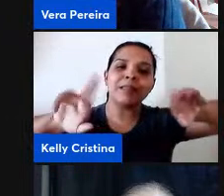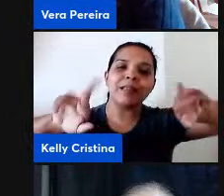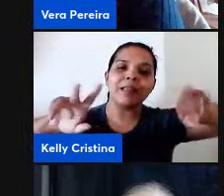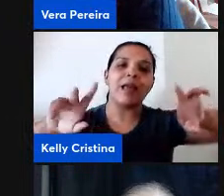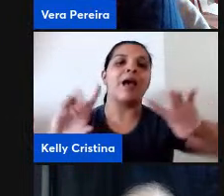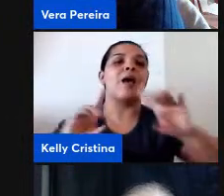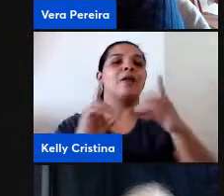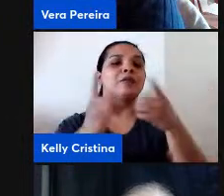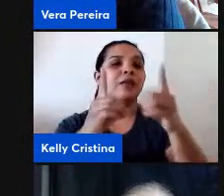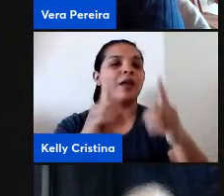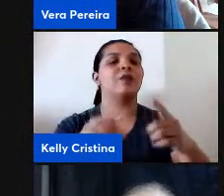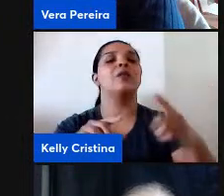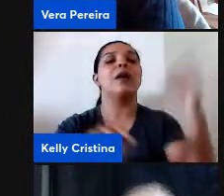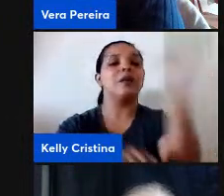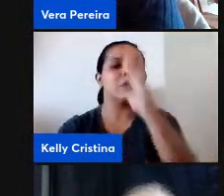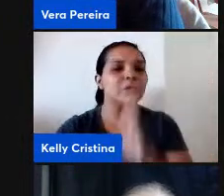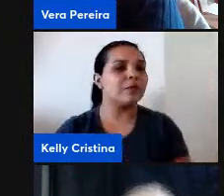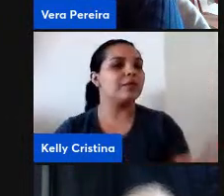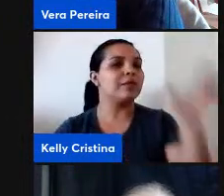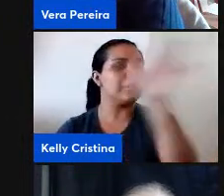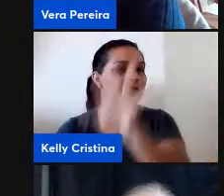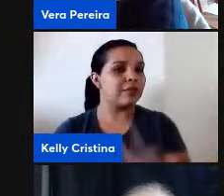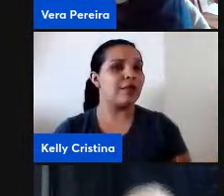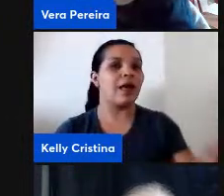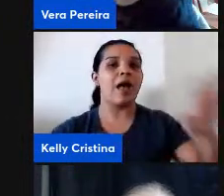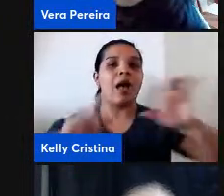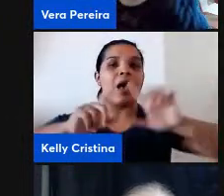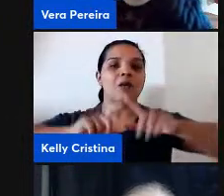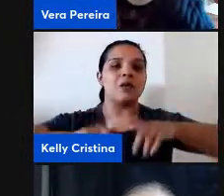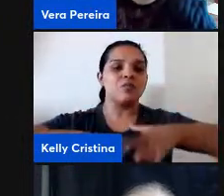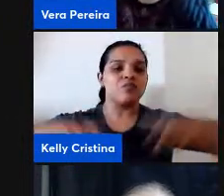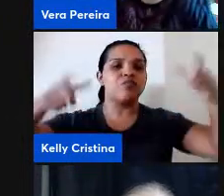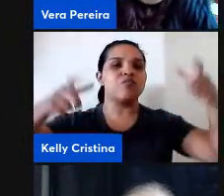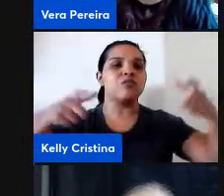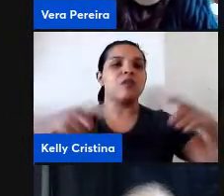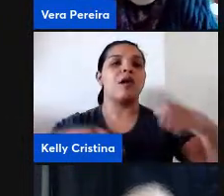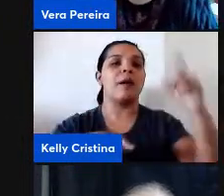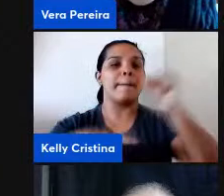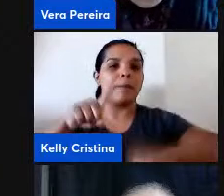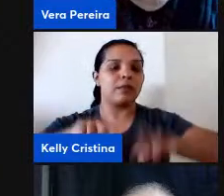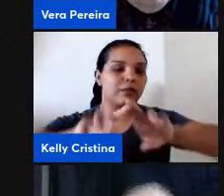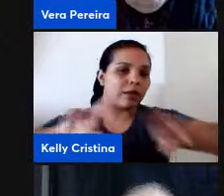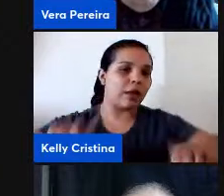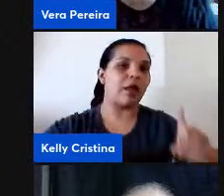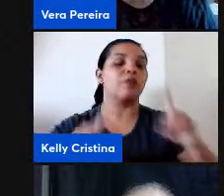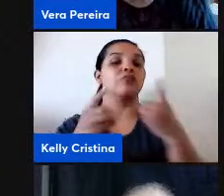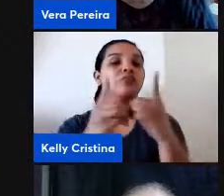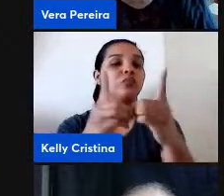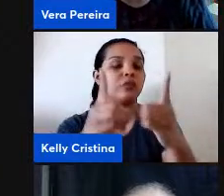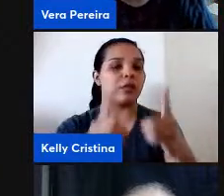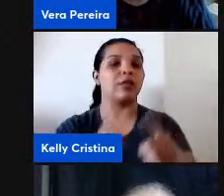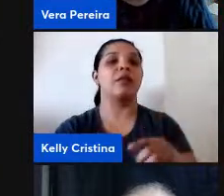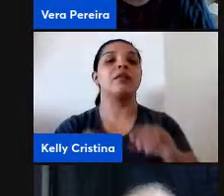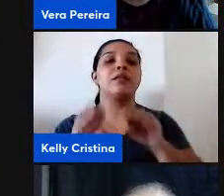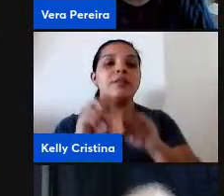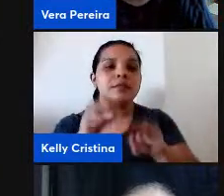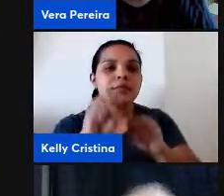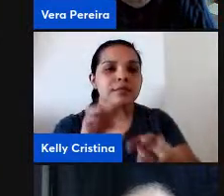Brasil hoje, se multiplicando, material didático que